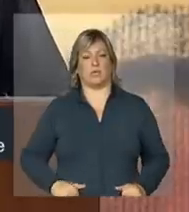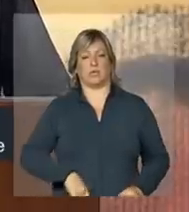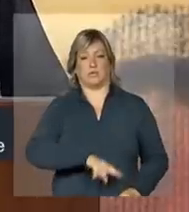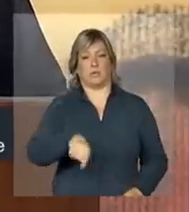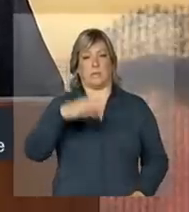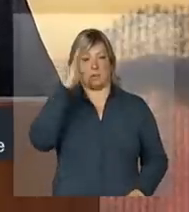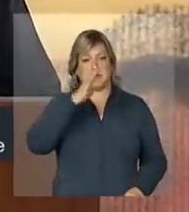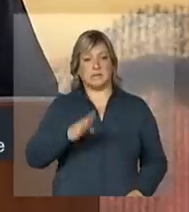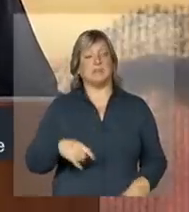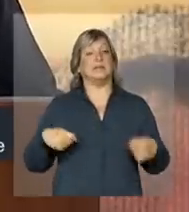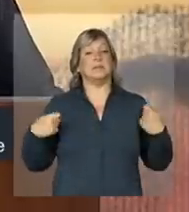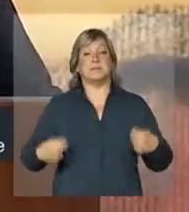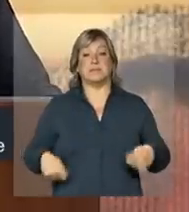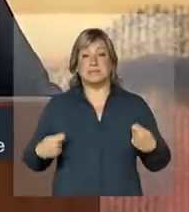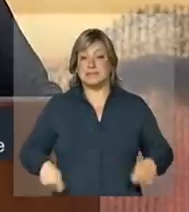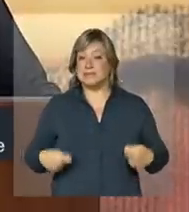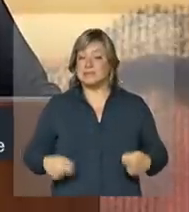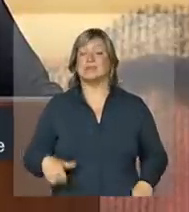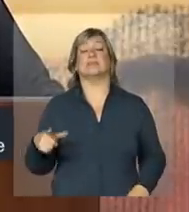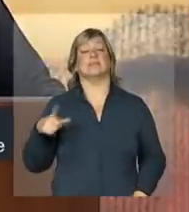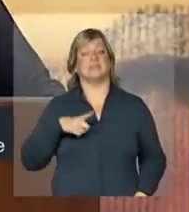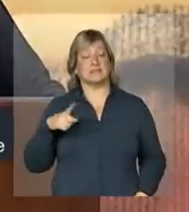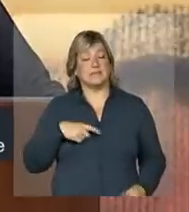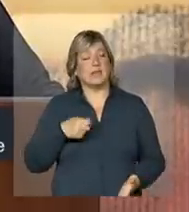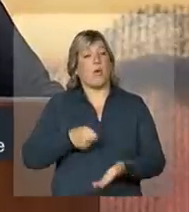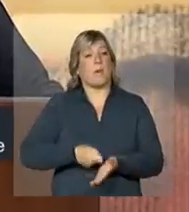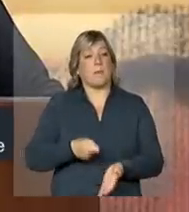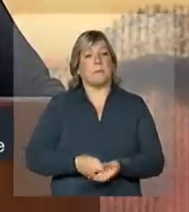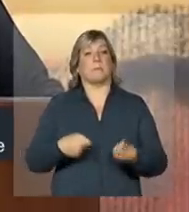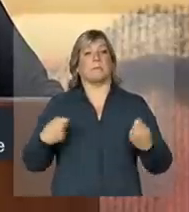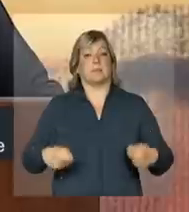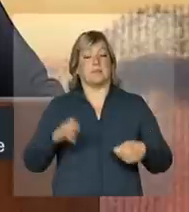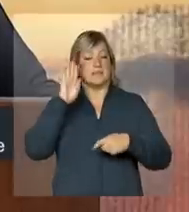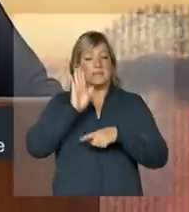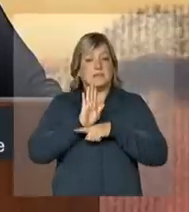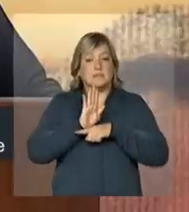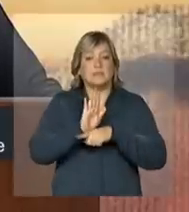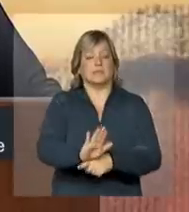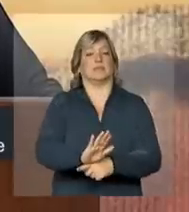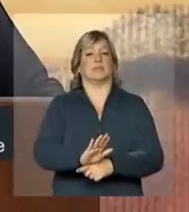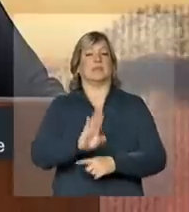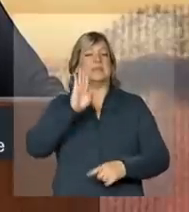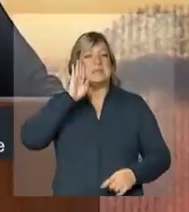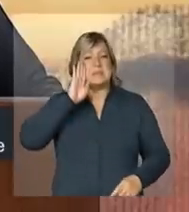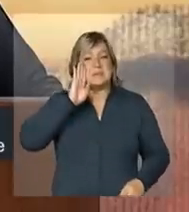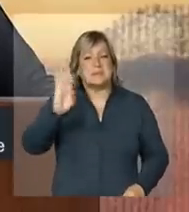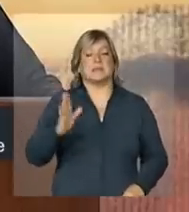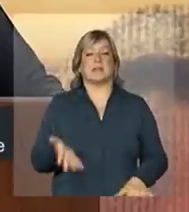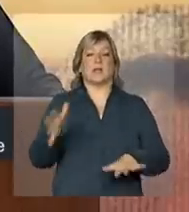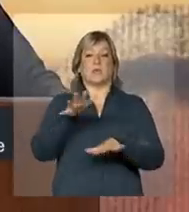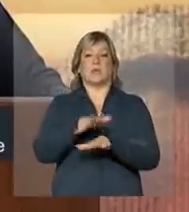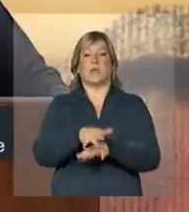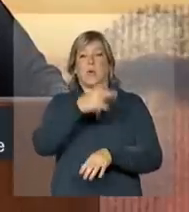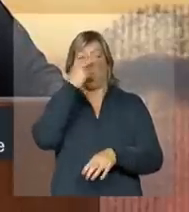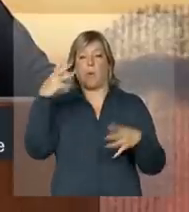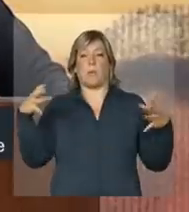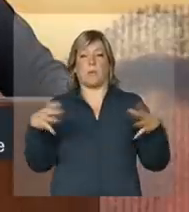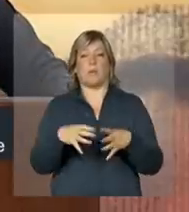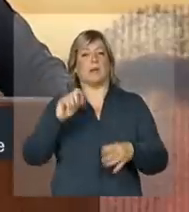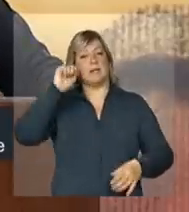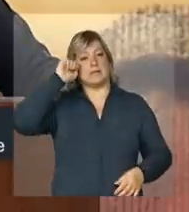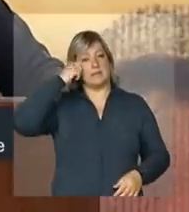pobre no Brasil ela tem sim que ser voltada fundamentalmente paraa inclusão da população